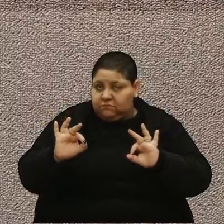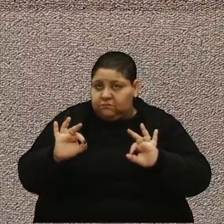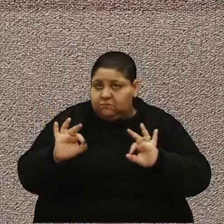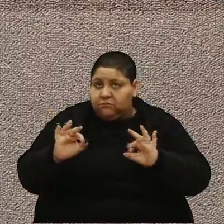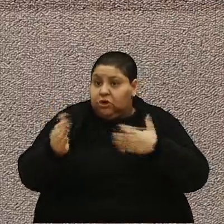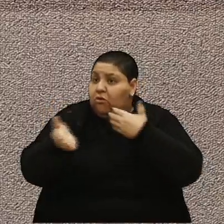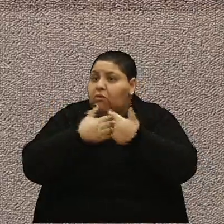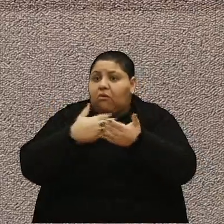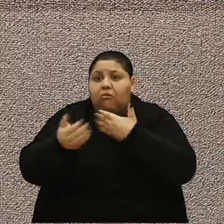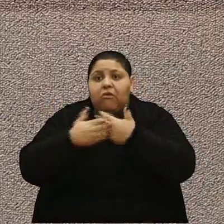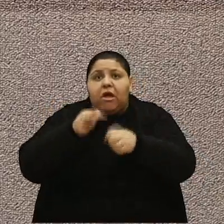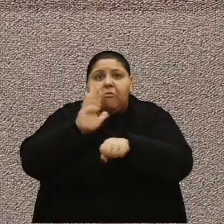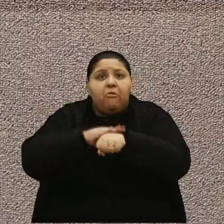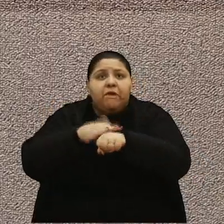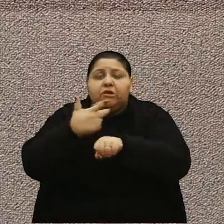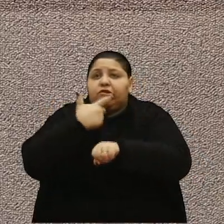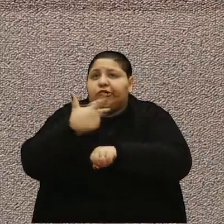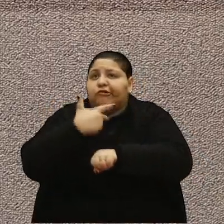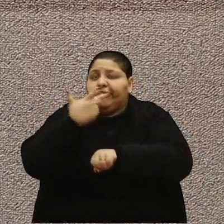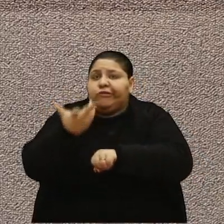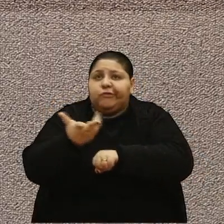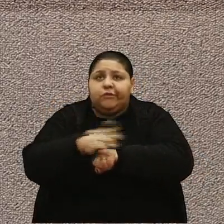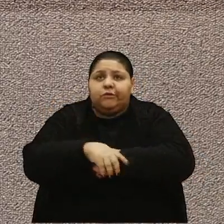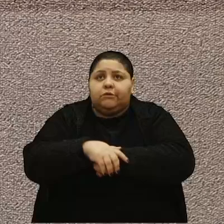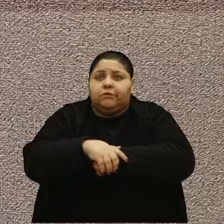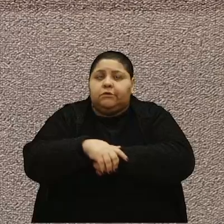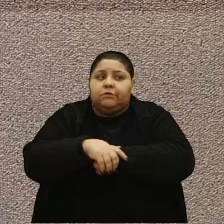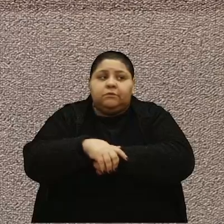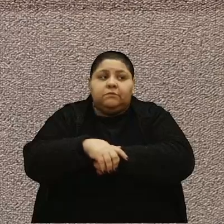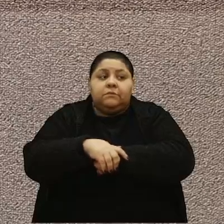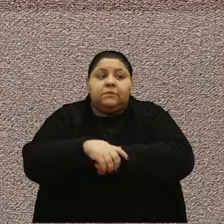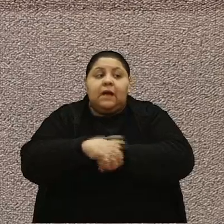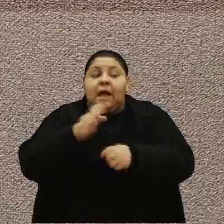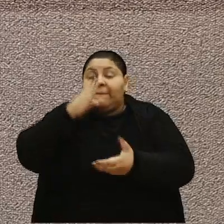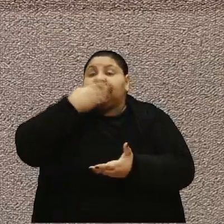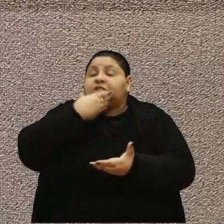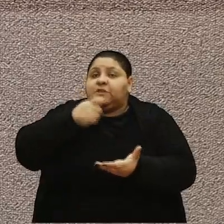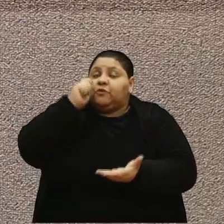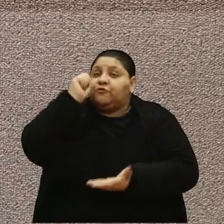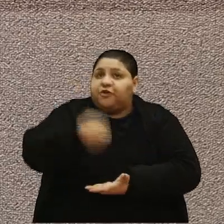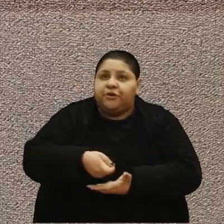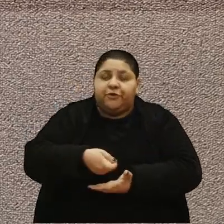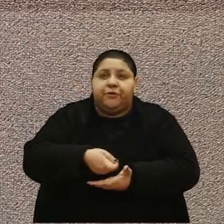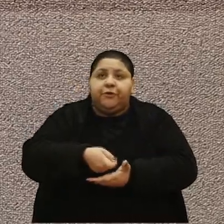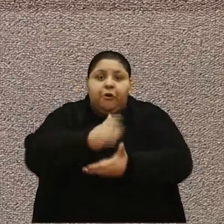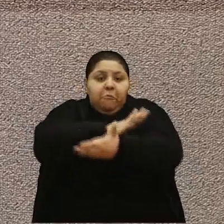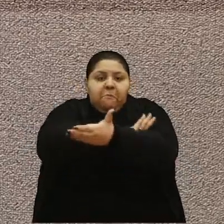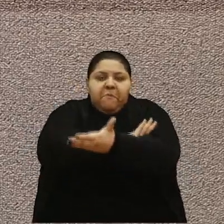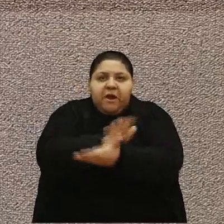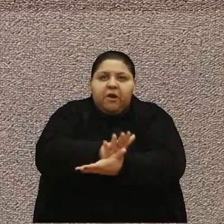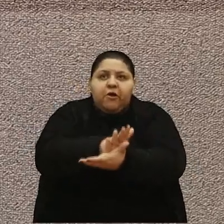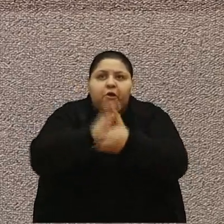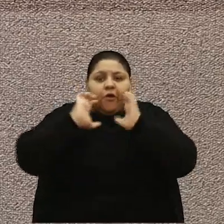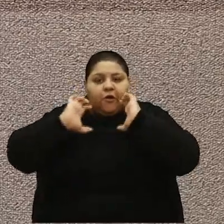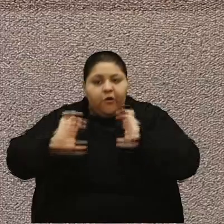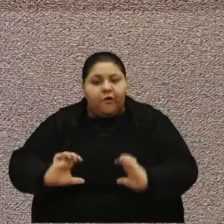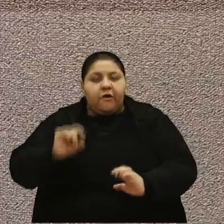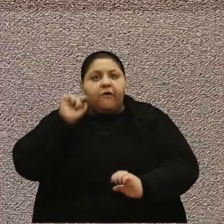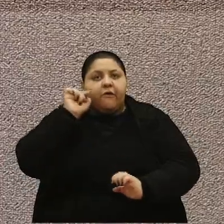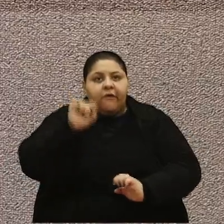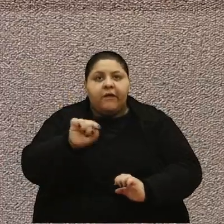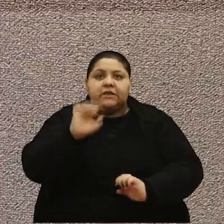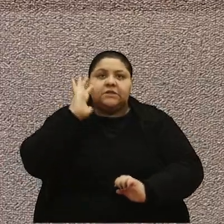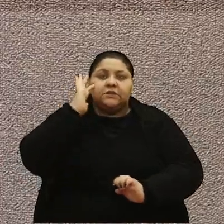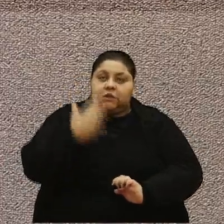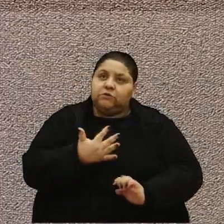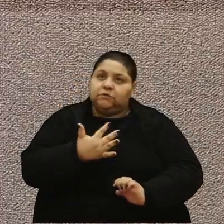Qualquer situação que foi falada de machismo, de preconceito étnico, é assim que as coisas se